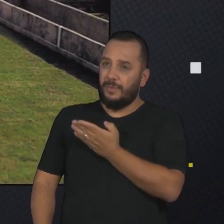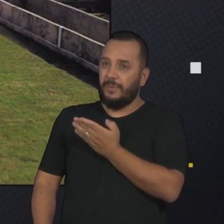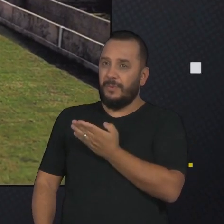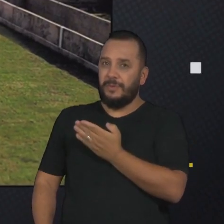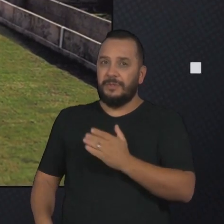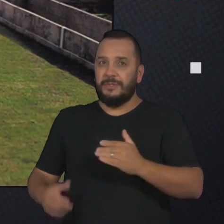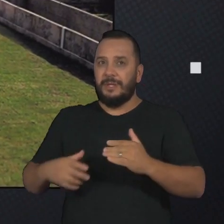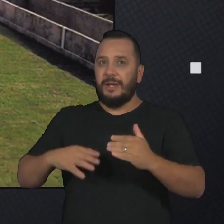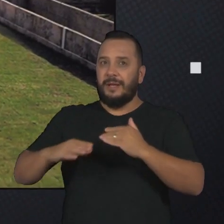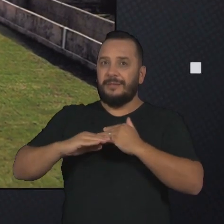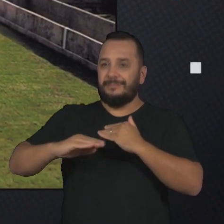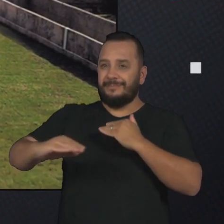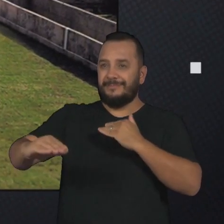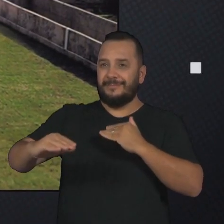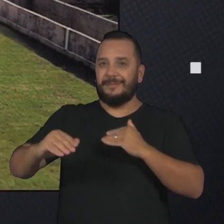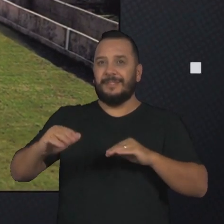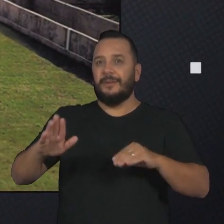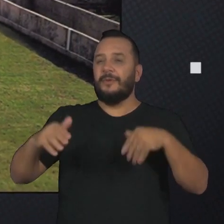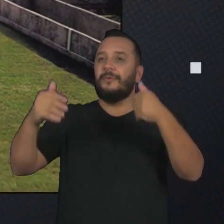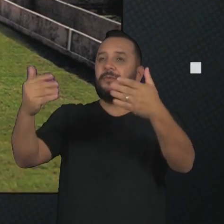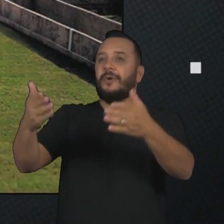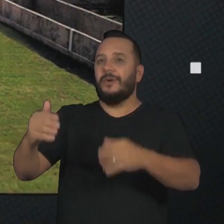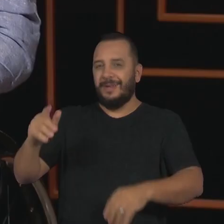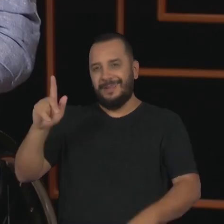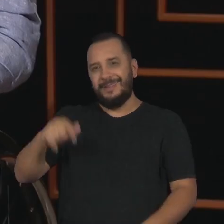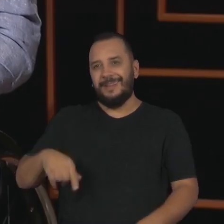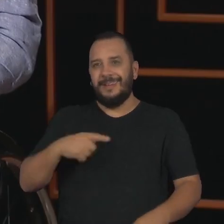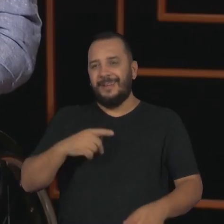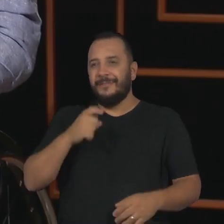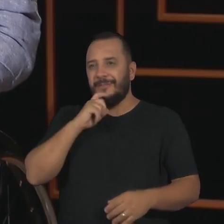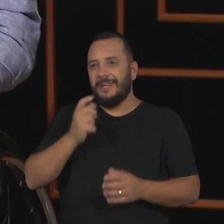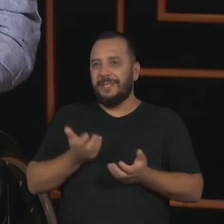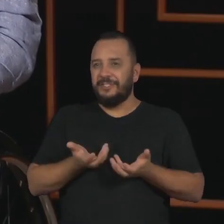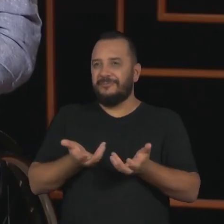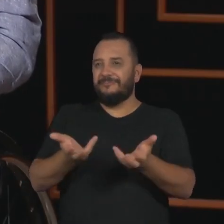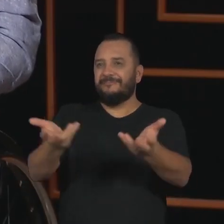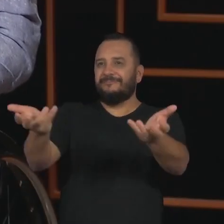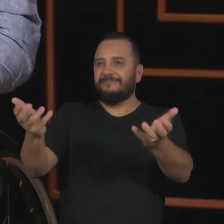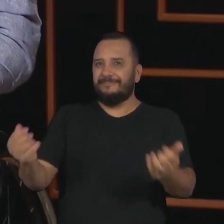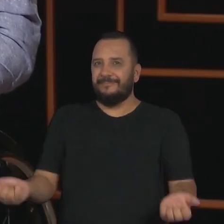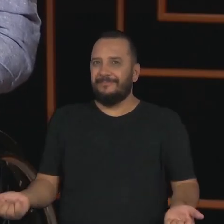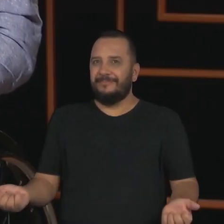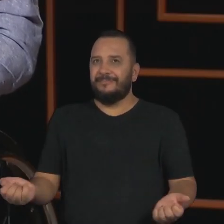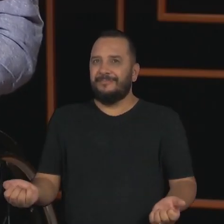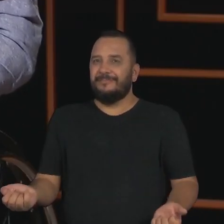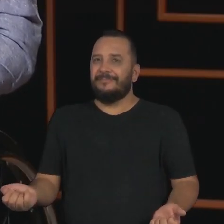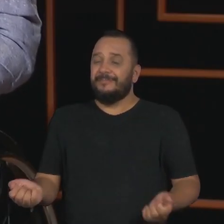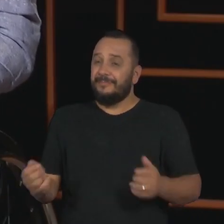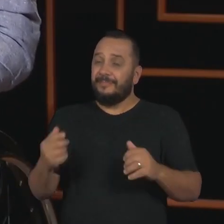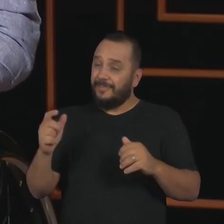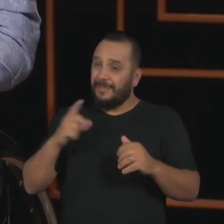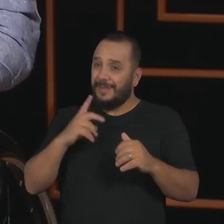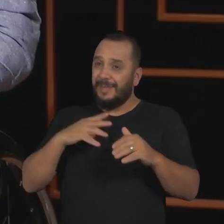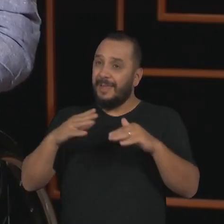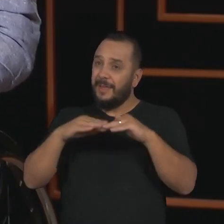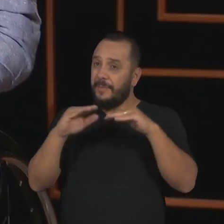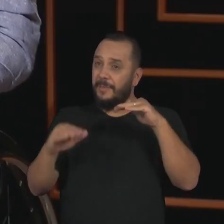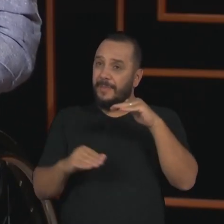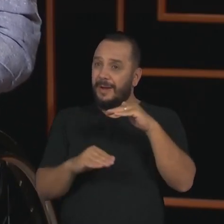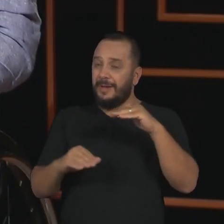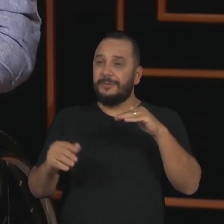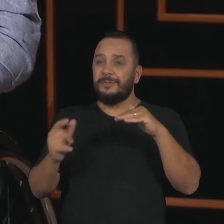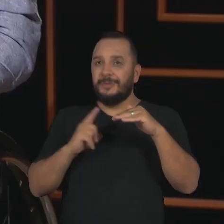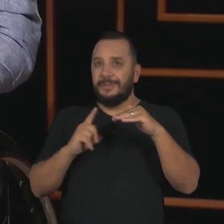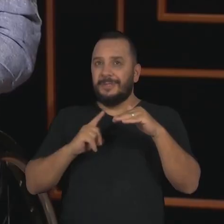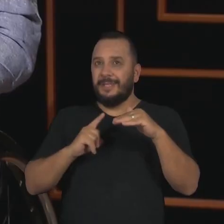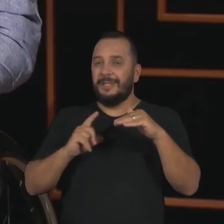térreo, na parte externa, que é um gramadão grande, né? E abaixo tem um